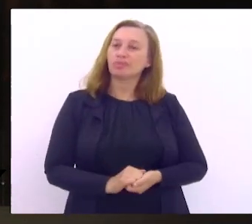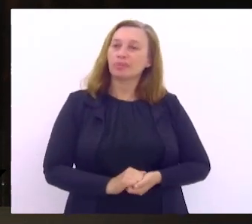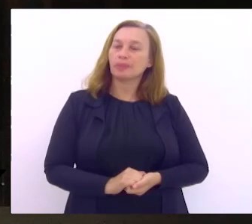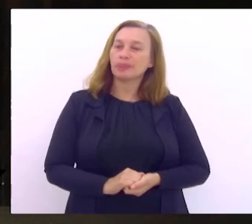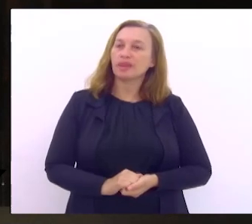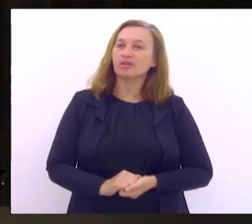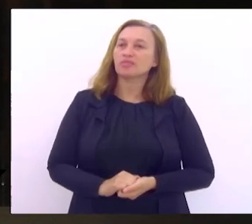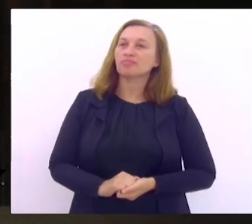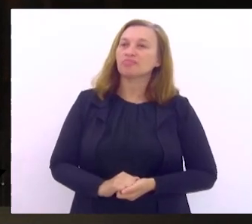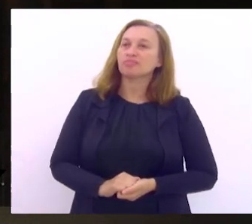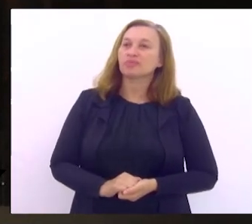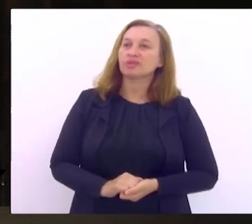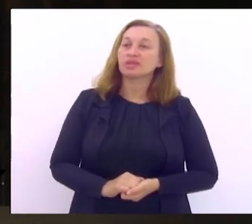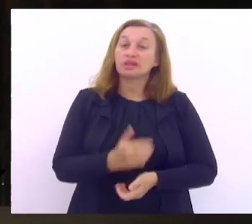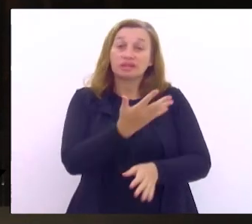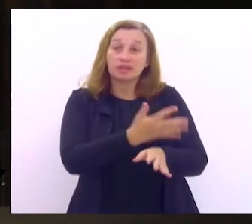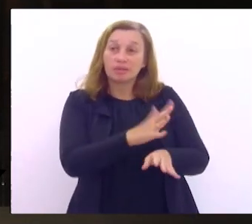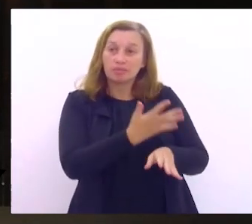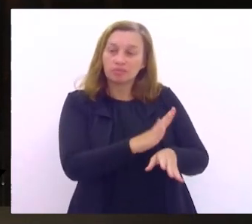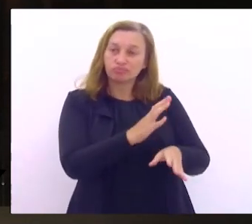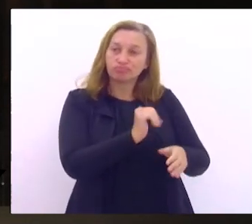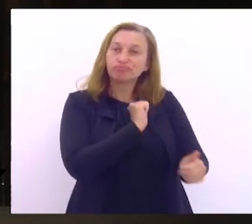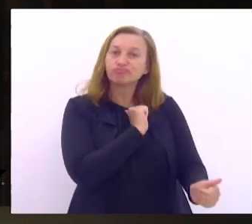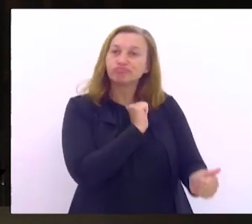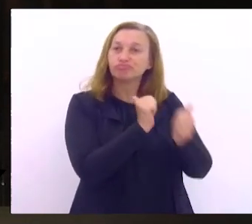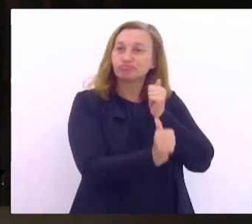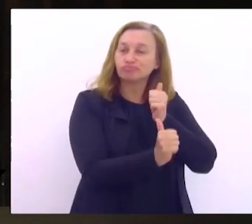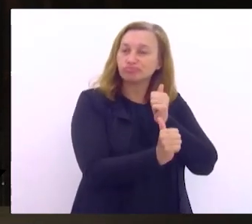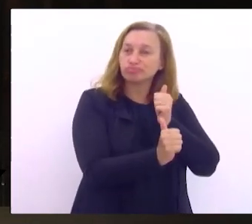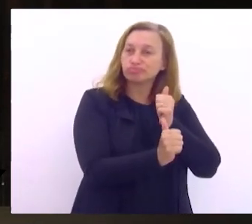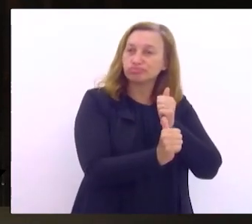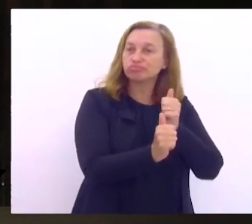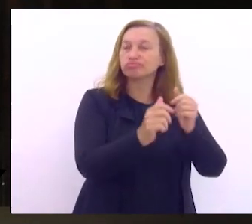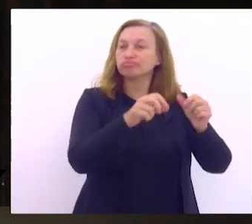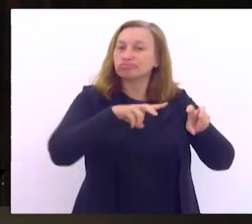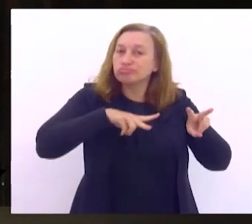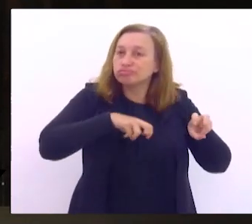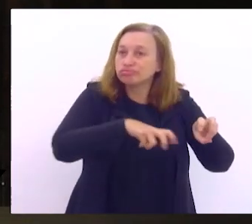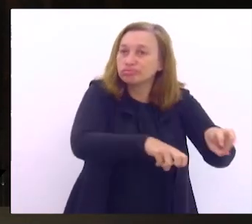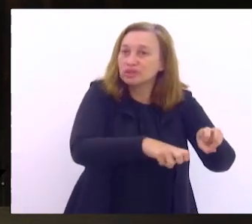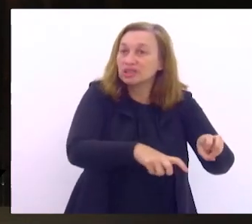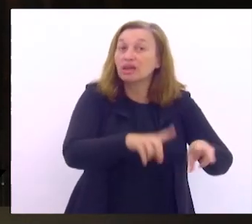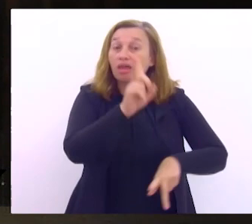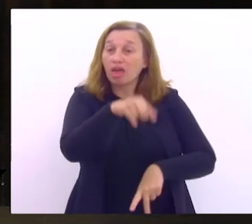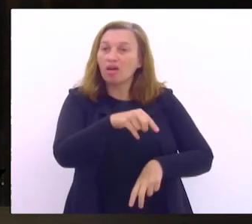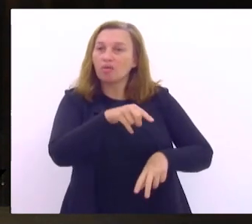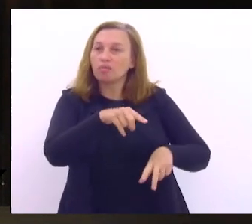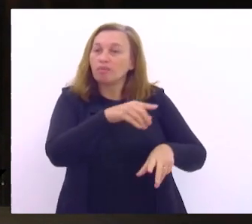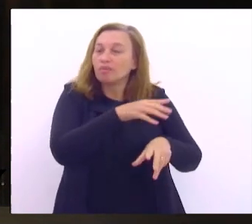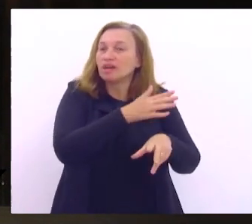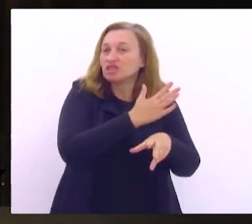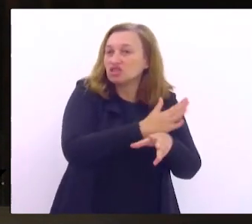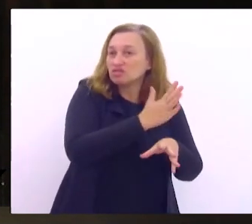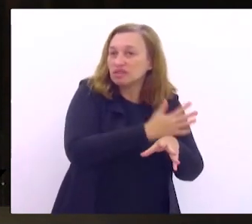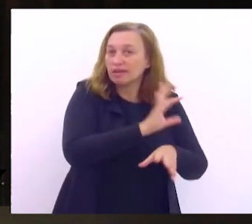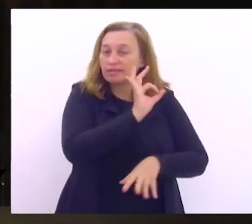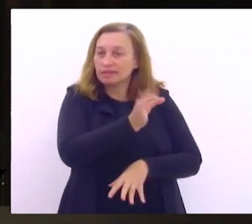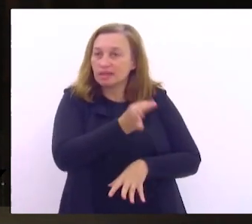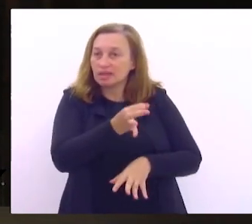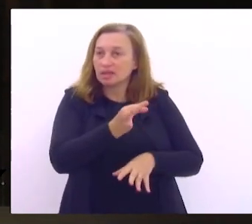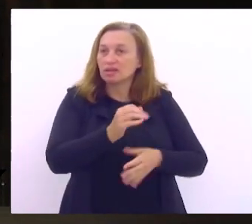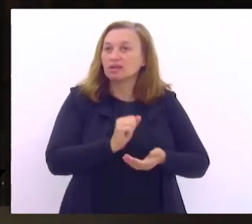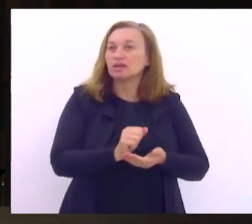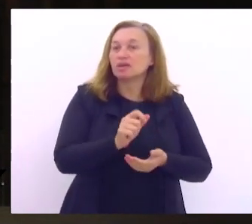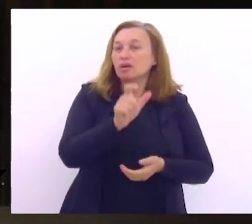o significado da prática esportiva atletismo para a nação brasileira, já que esta é uma atividade de massa, principalmente praticada